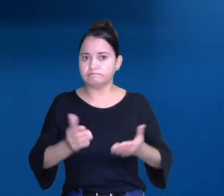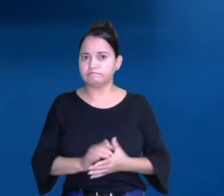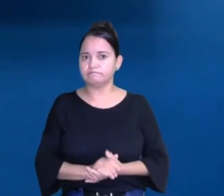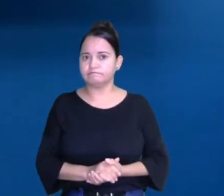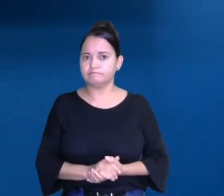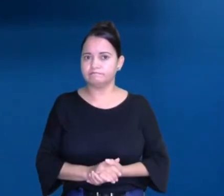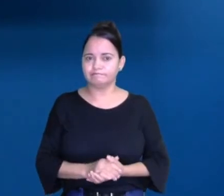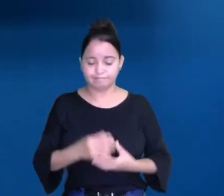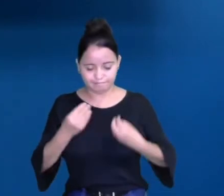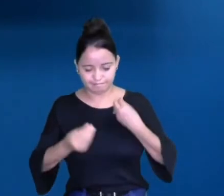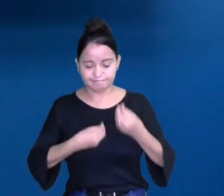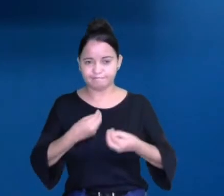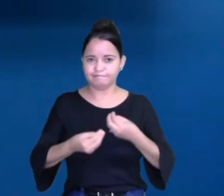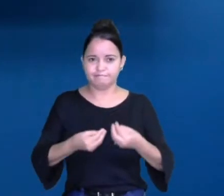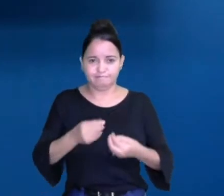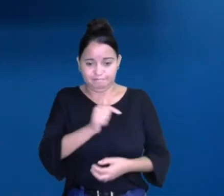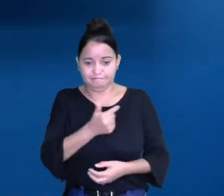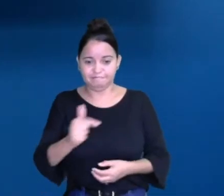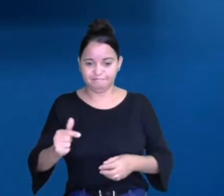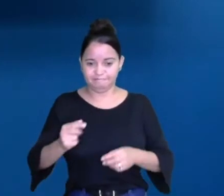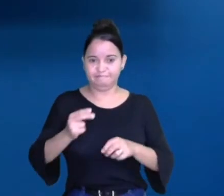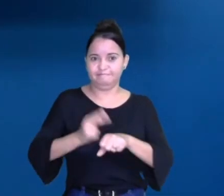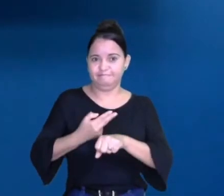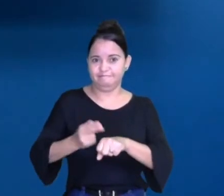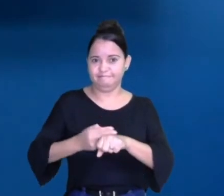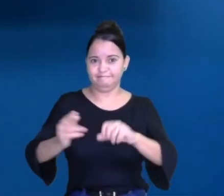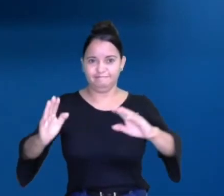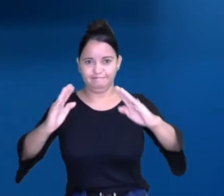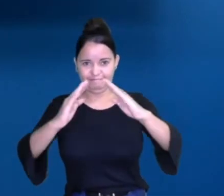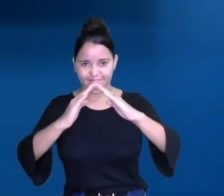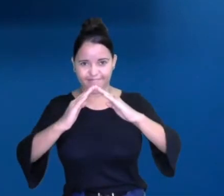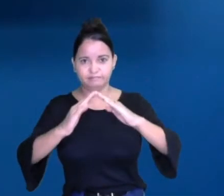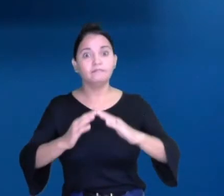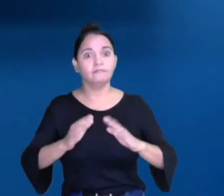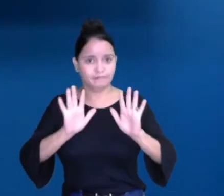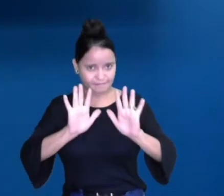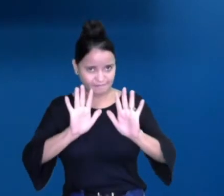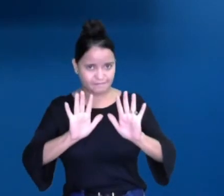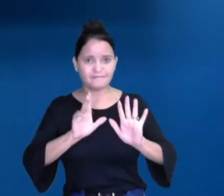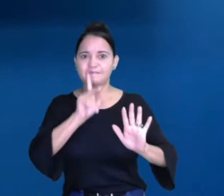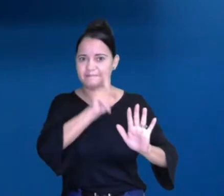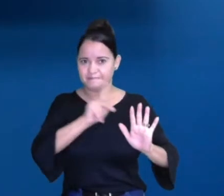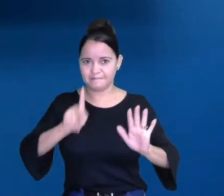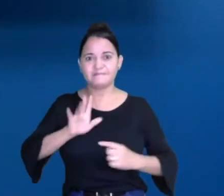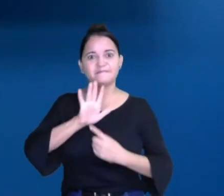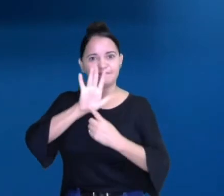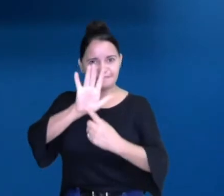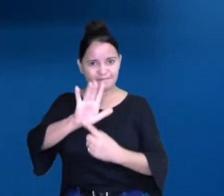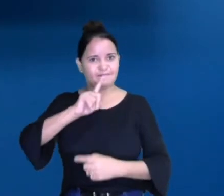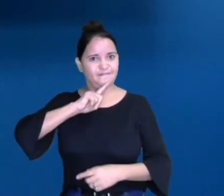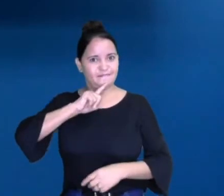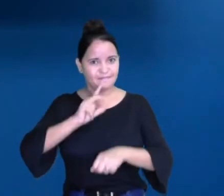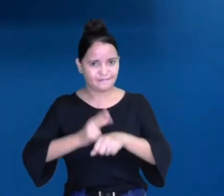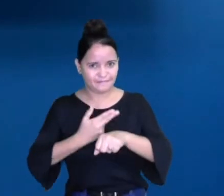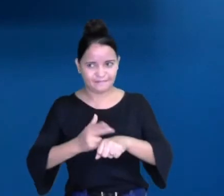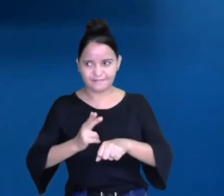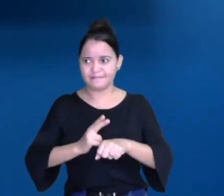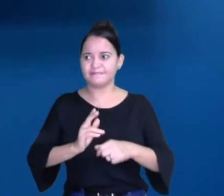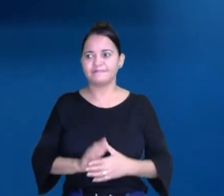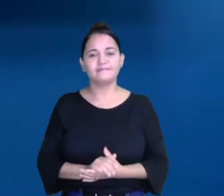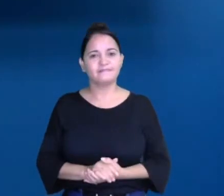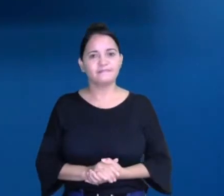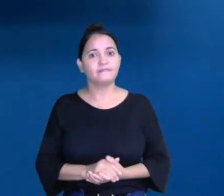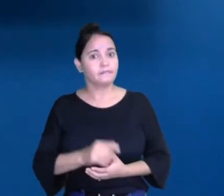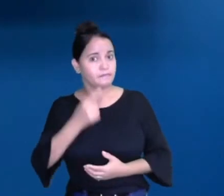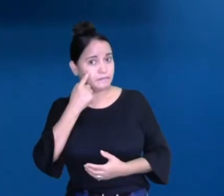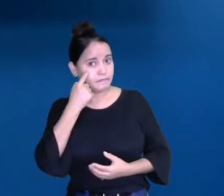professora, para testar como eu divido, mas não tem problema, eu estou com uma barrinha de chocolate aqui, a gente vai trabalhar com ela para a gente ver mais ou menos